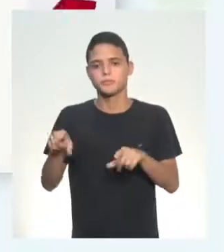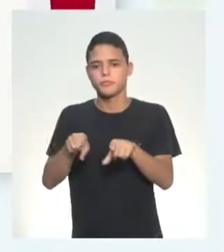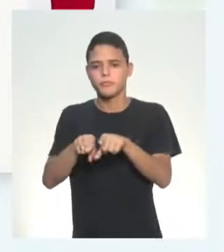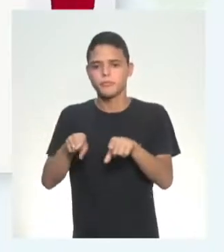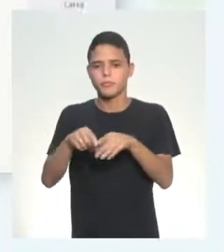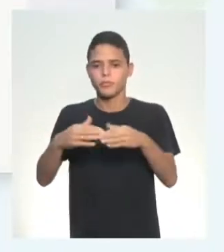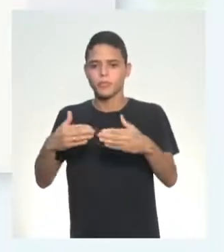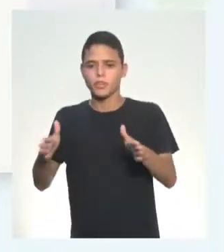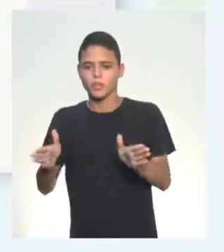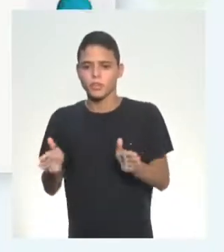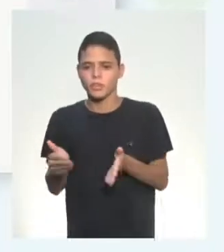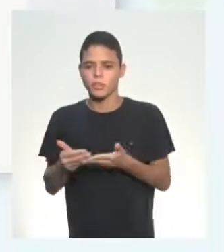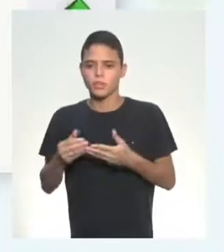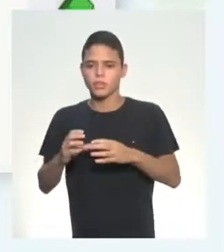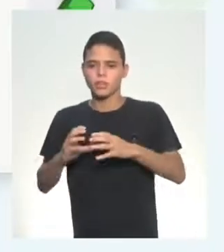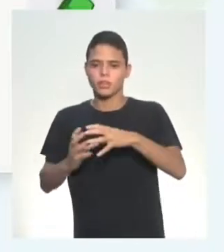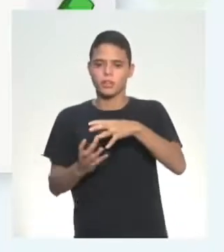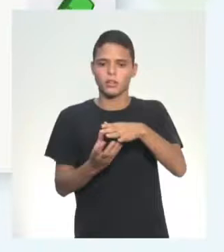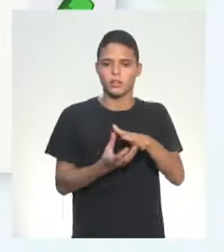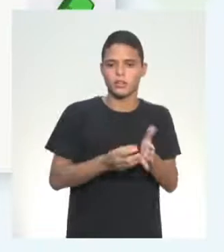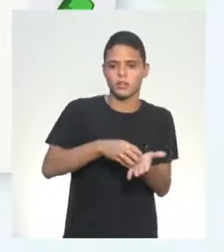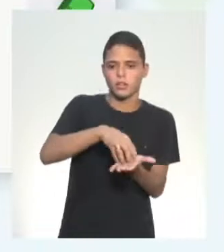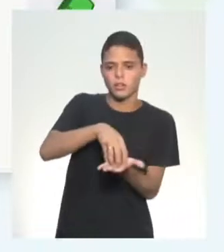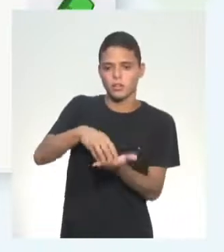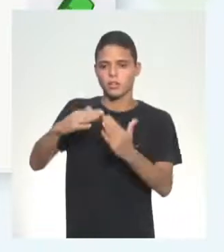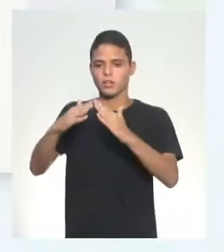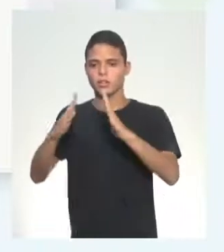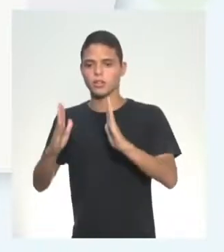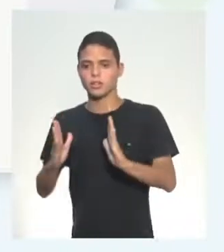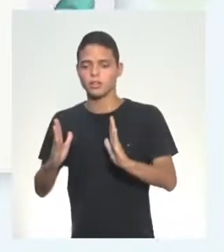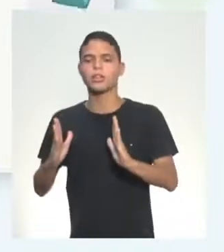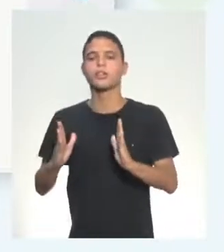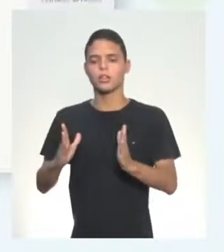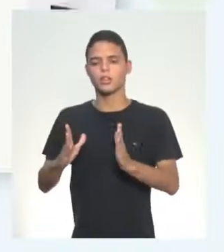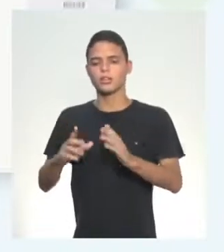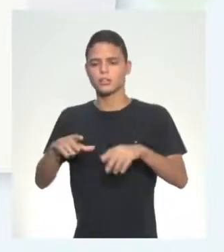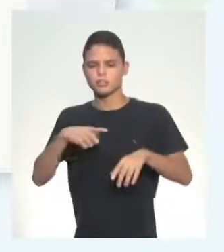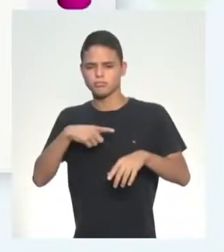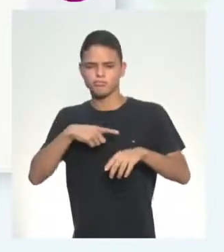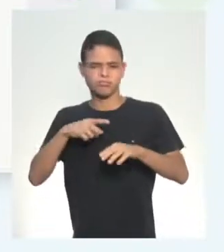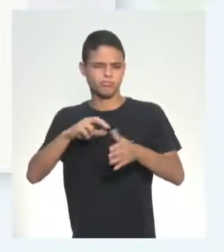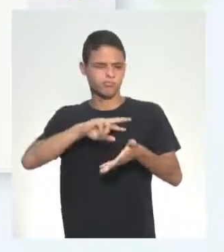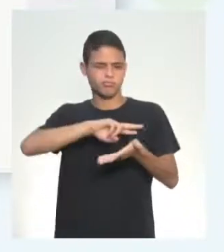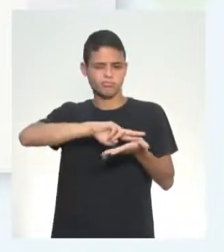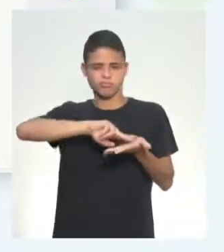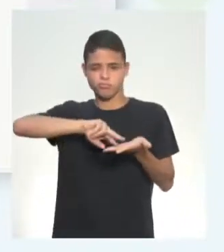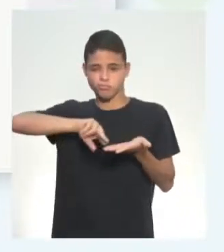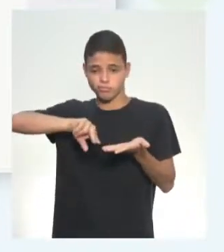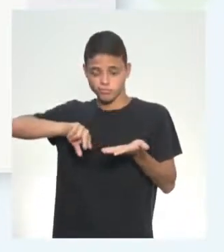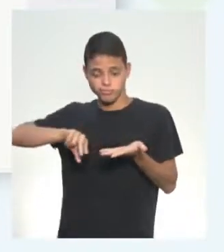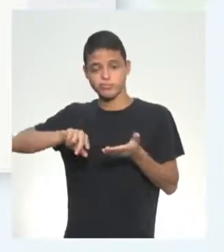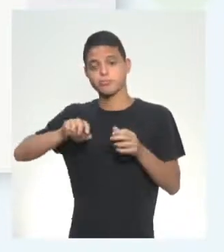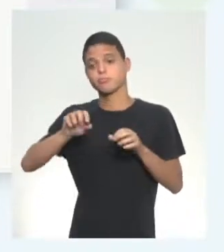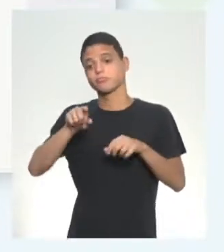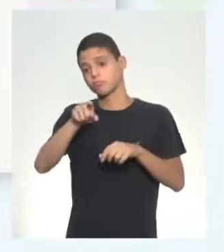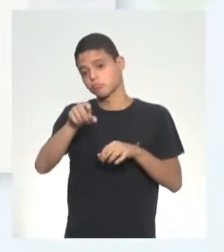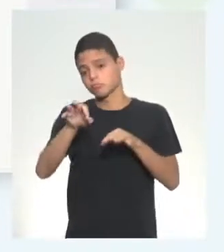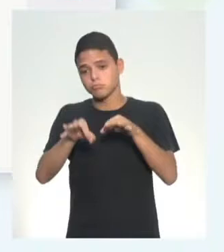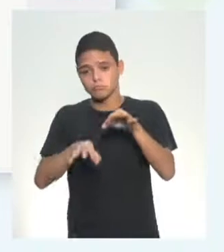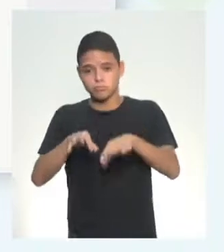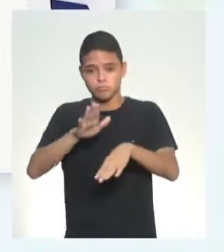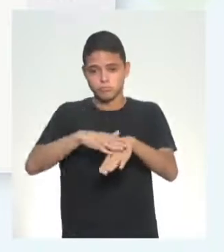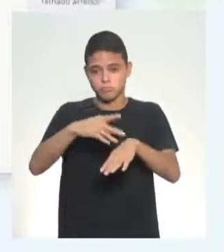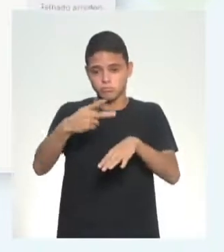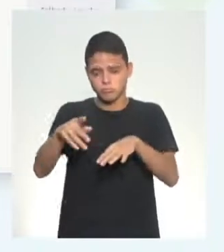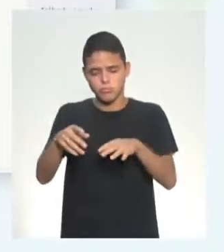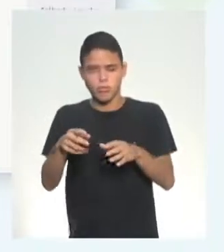cilindro, esfera, telhado. São as formas que a gente vai usar para fazer os nossos projetos, tá